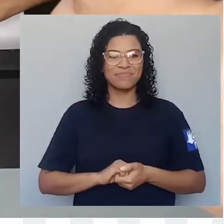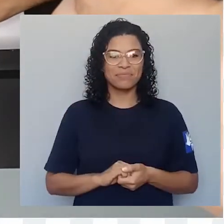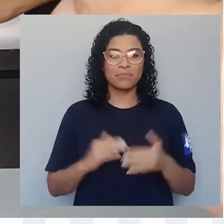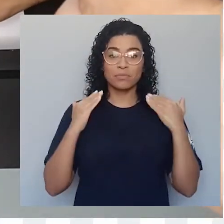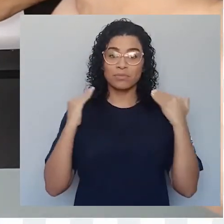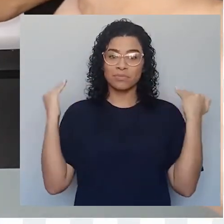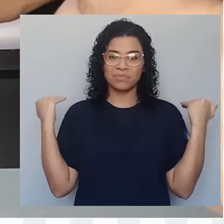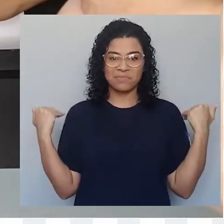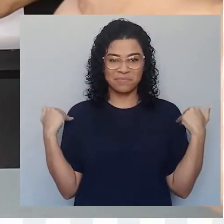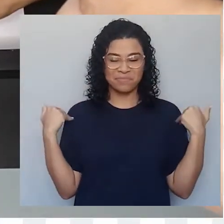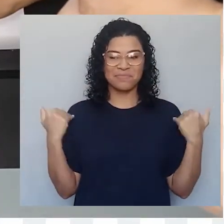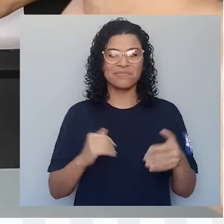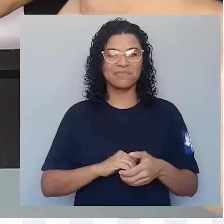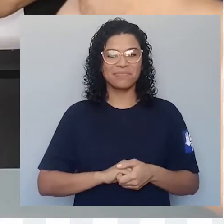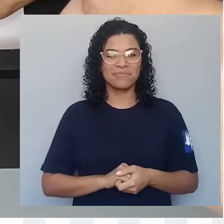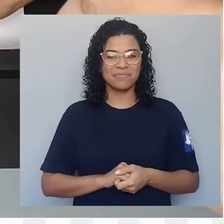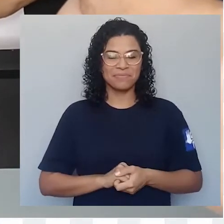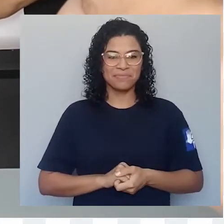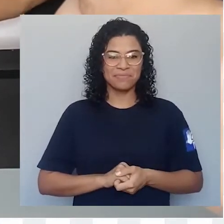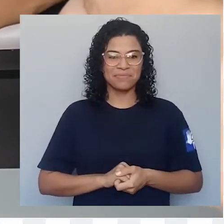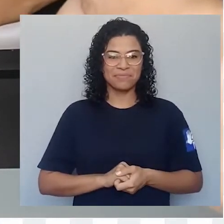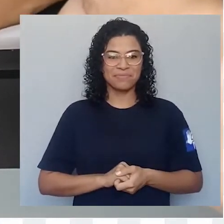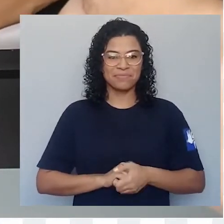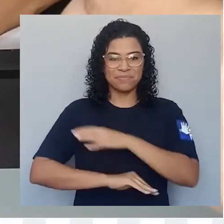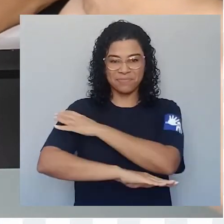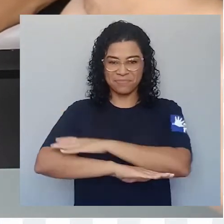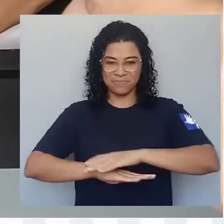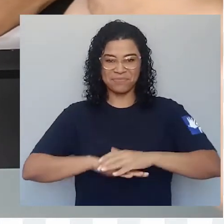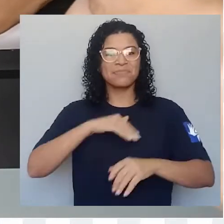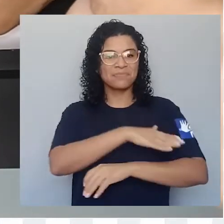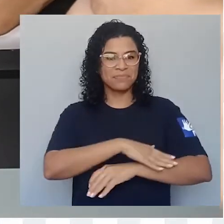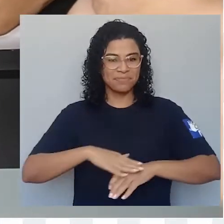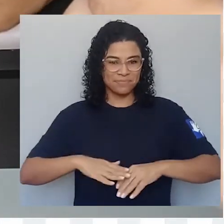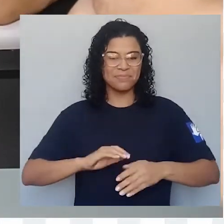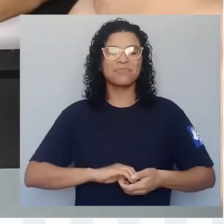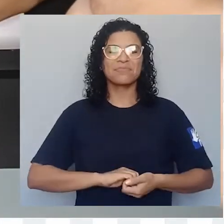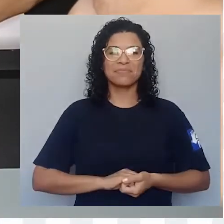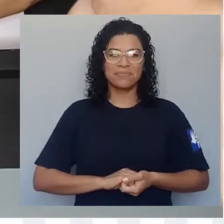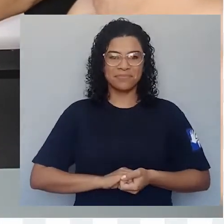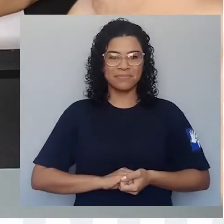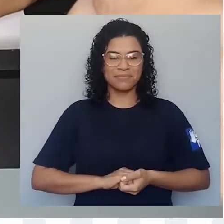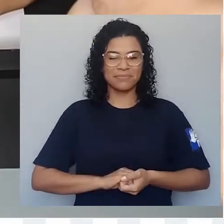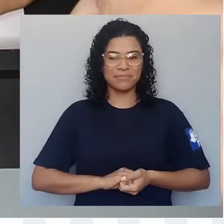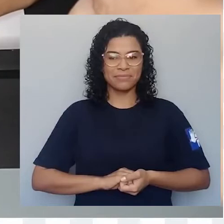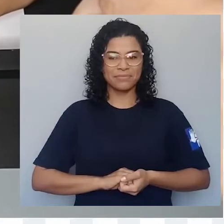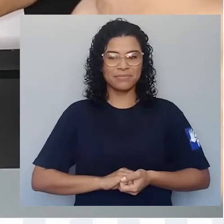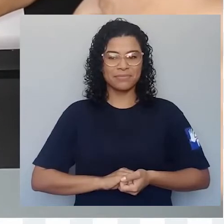o tronquinho, onde tem os bracinhos.